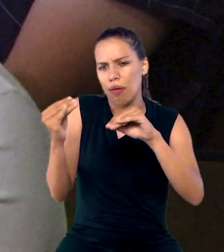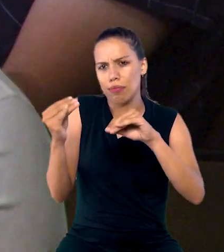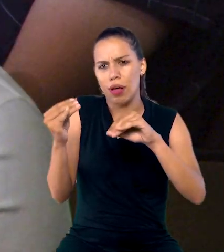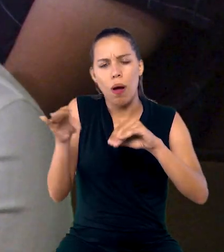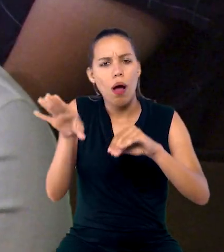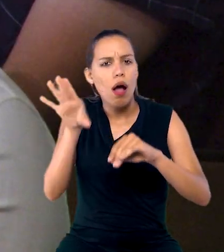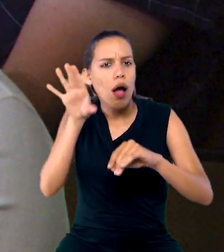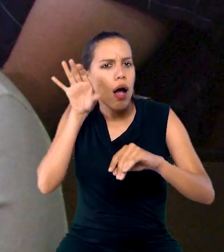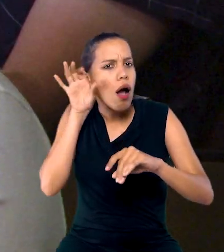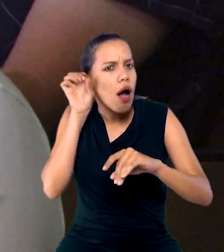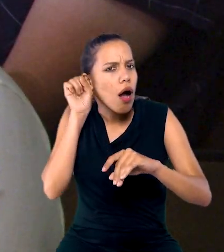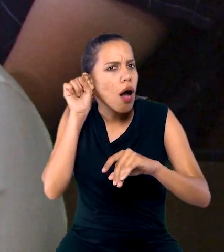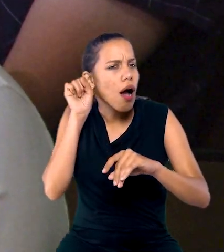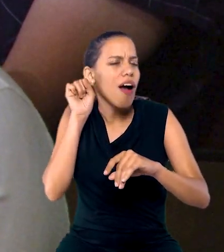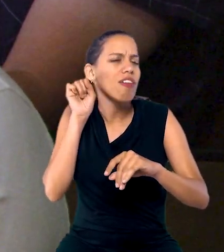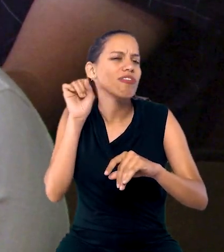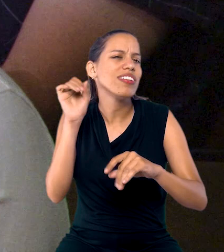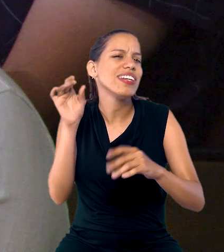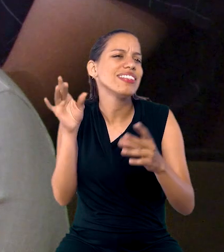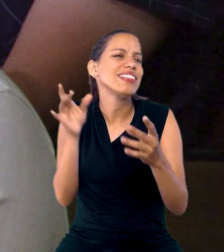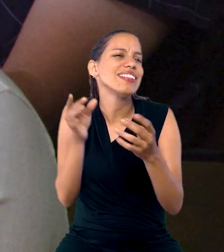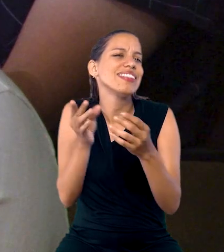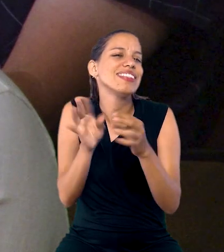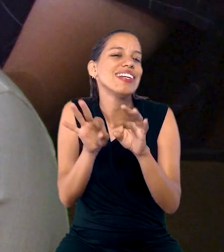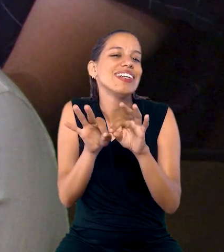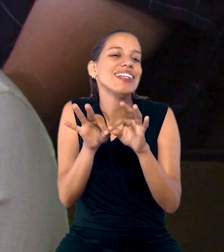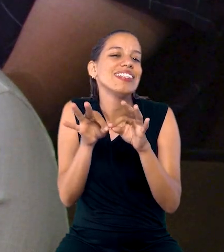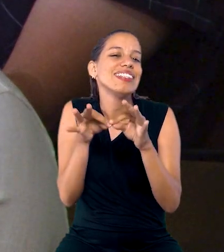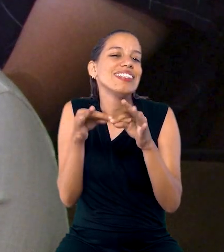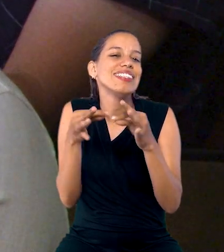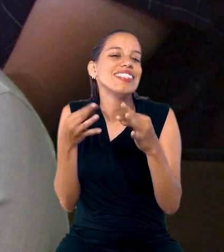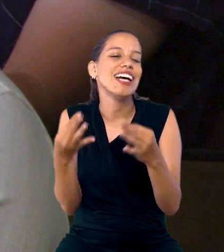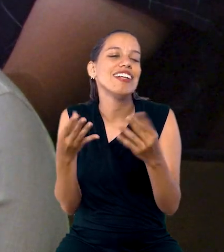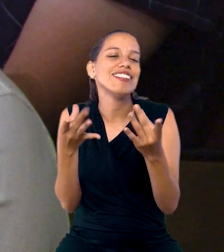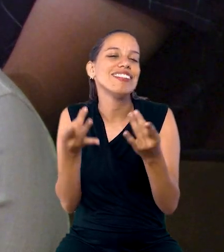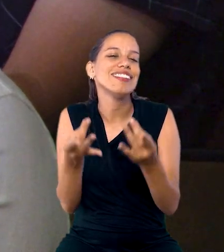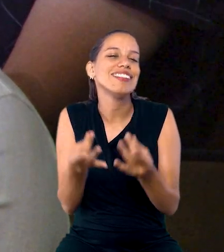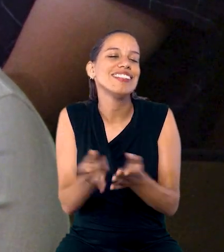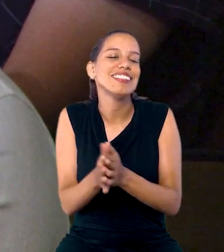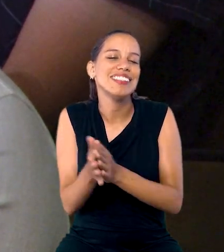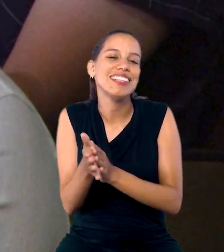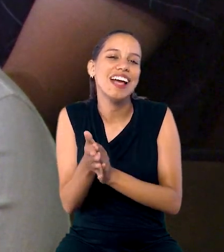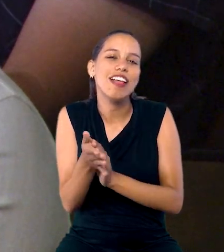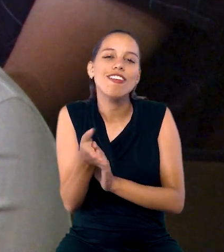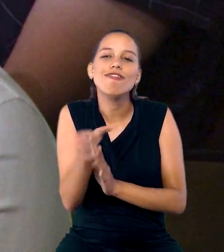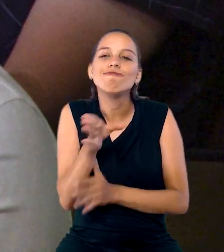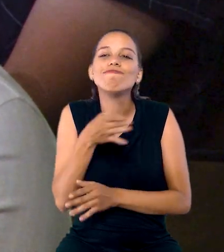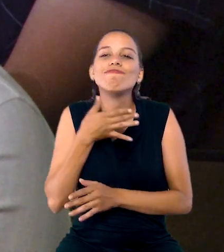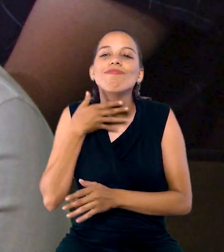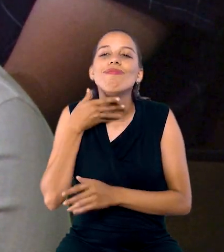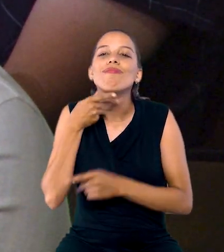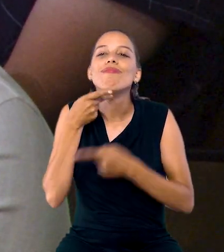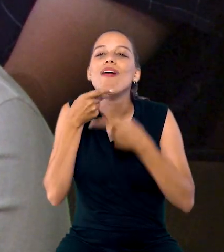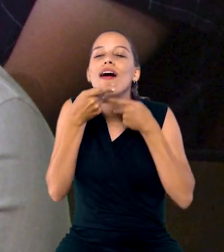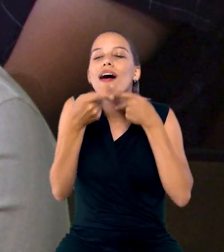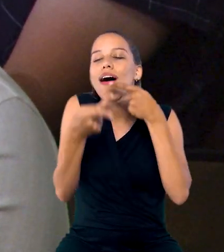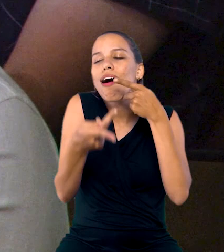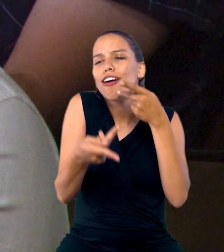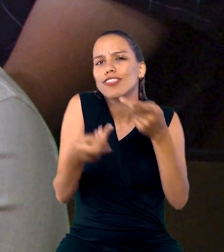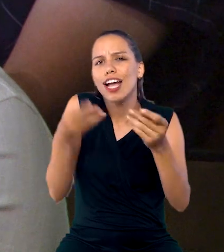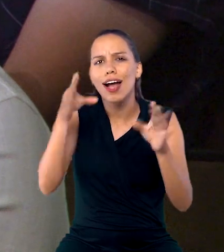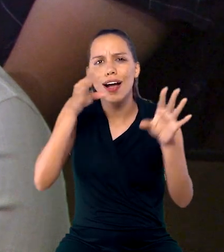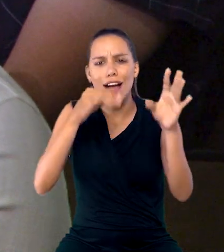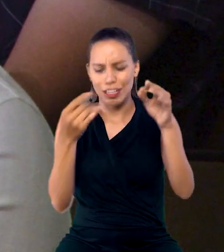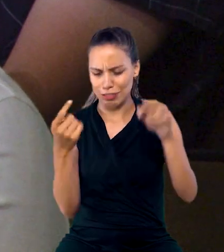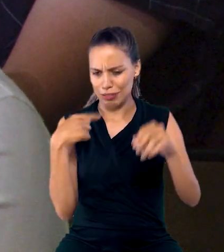o som mesmo, com essa delicadeza que vocês têm e essa gostosura, sabe, que sai do corpo